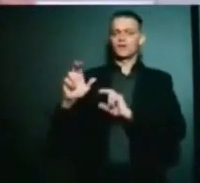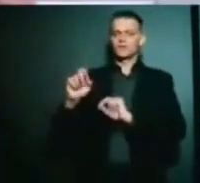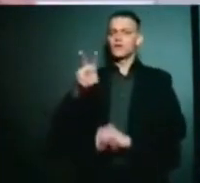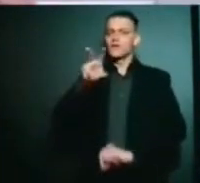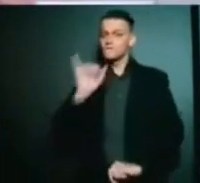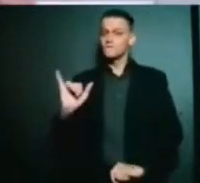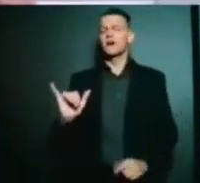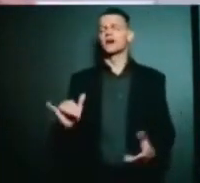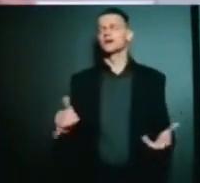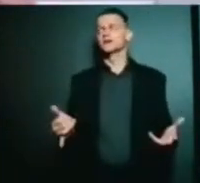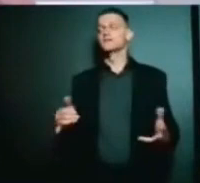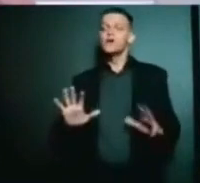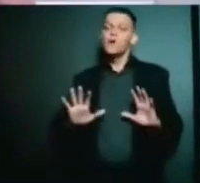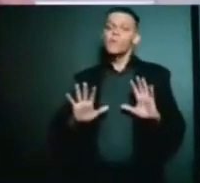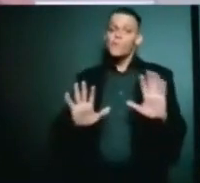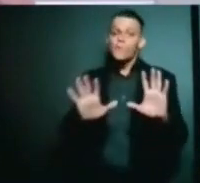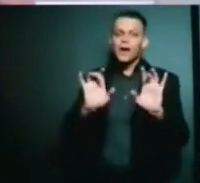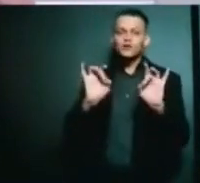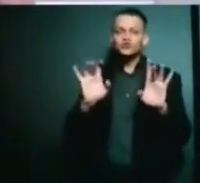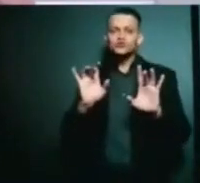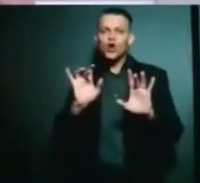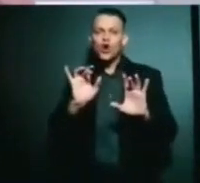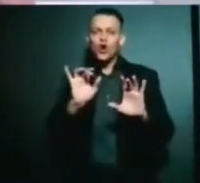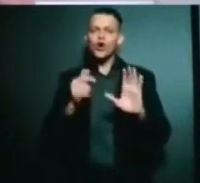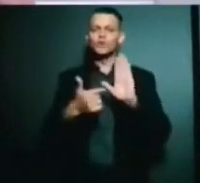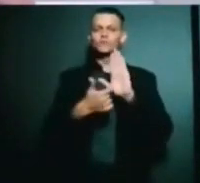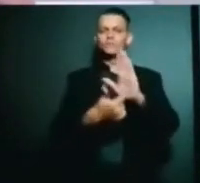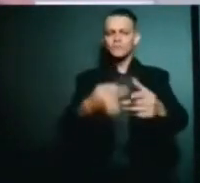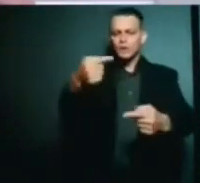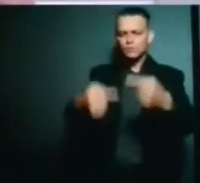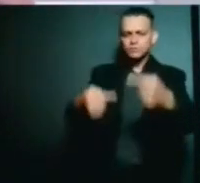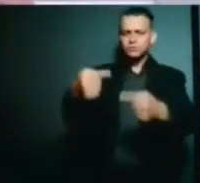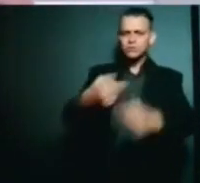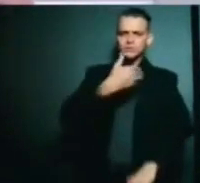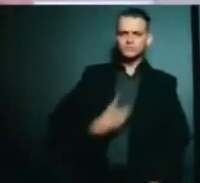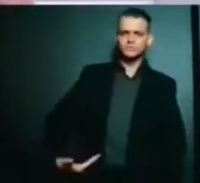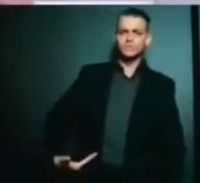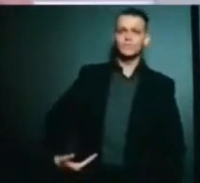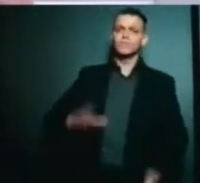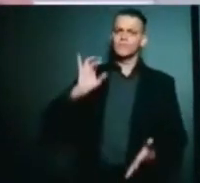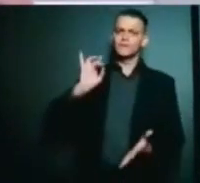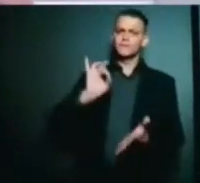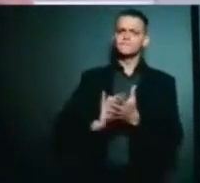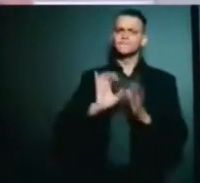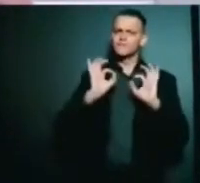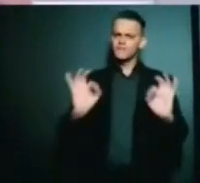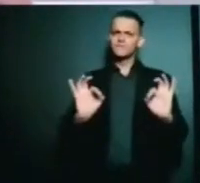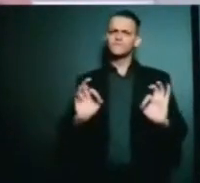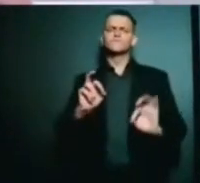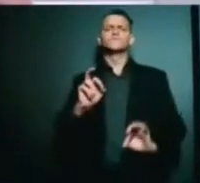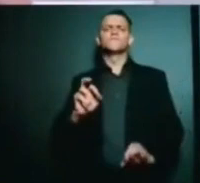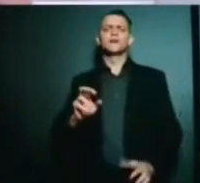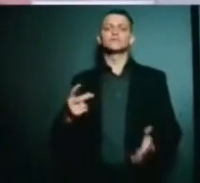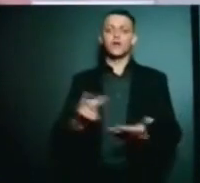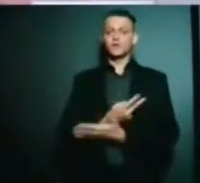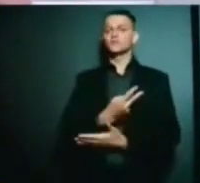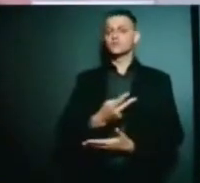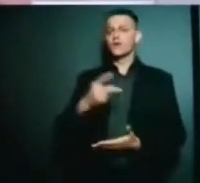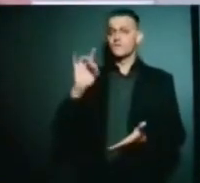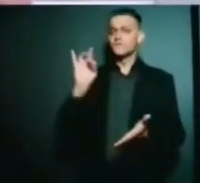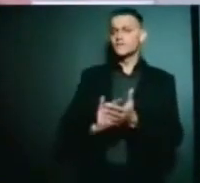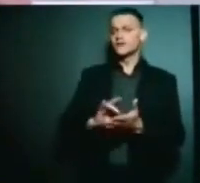ser, mas pelo menos para trazer para o debate público o que de fato está ocorrendo e é uma realidade no